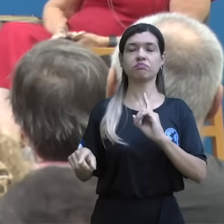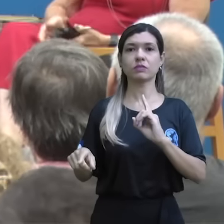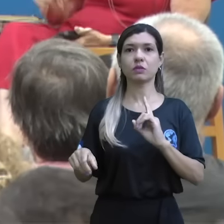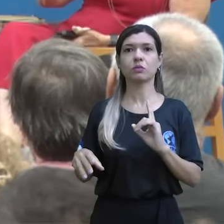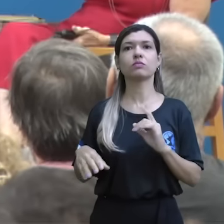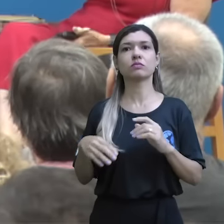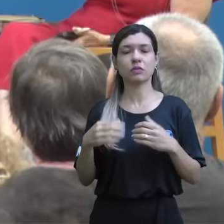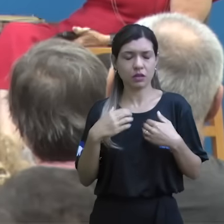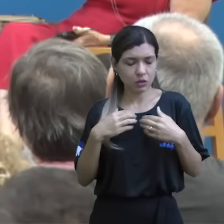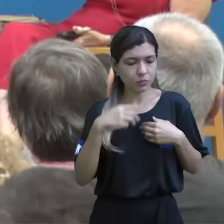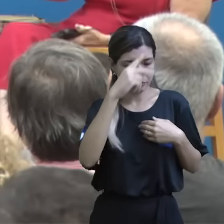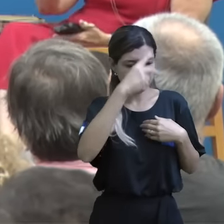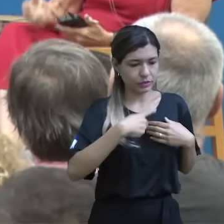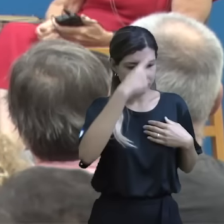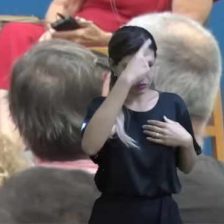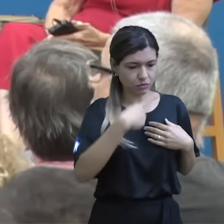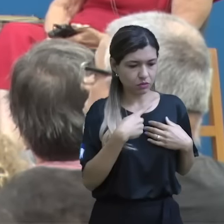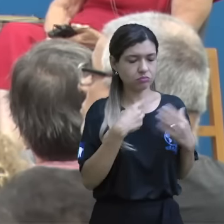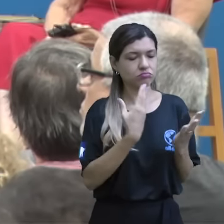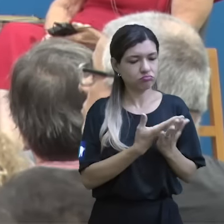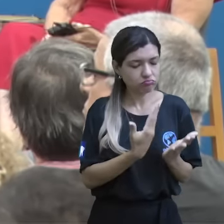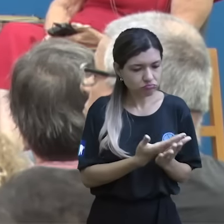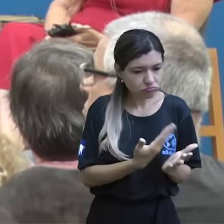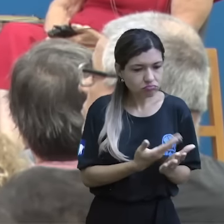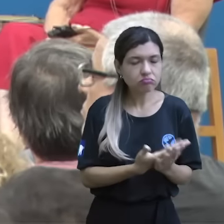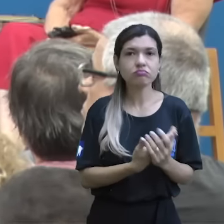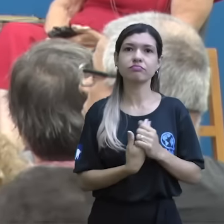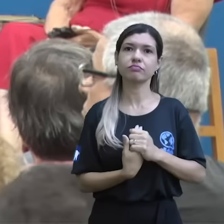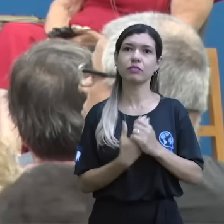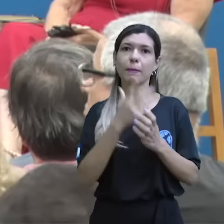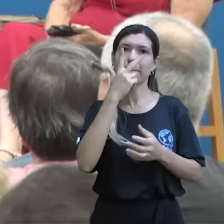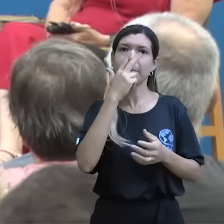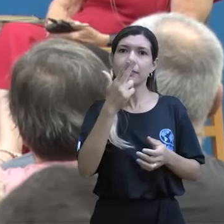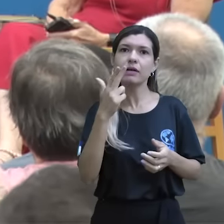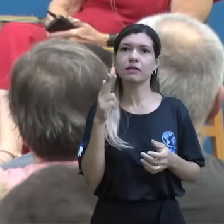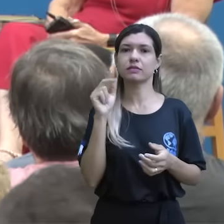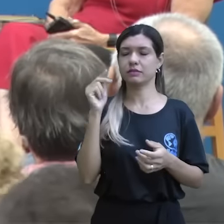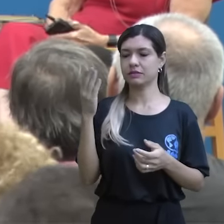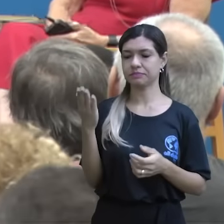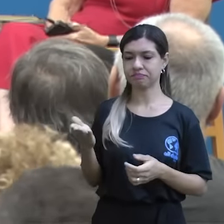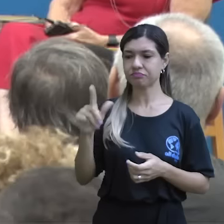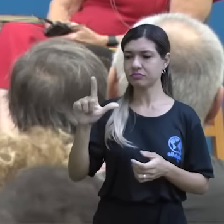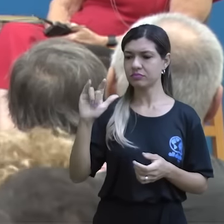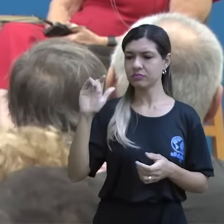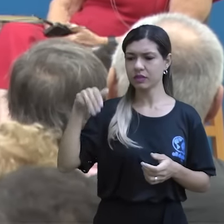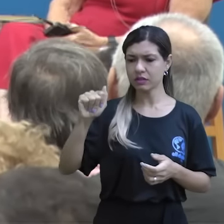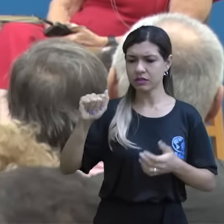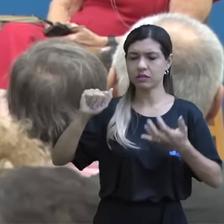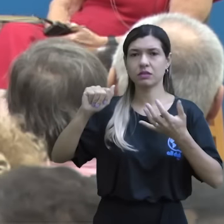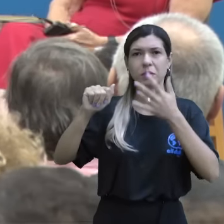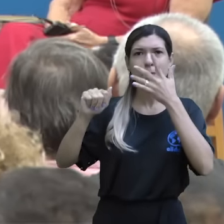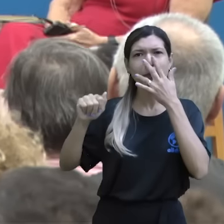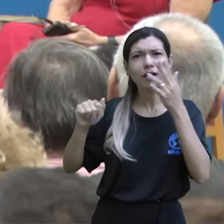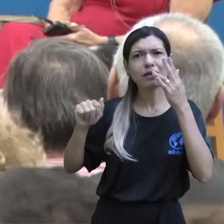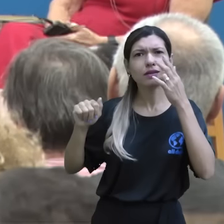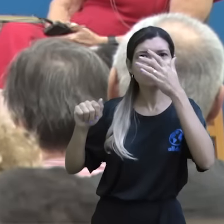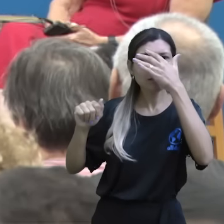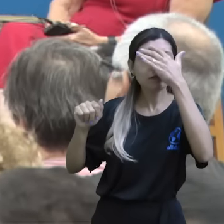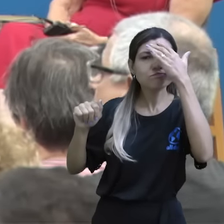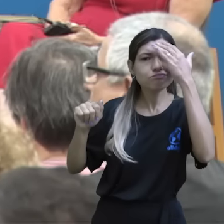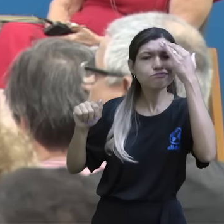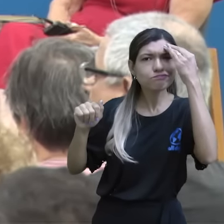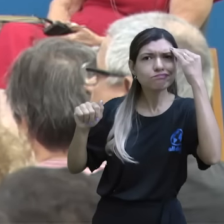de Assis, como teve com Augusto dos Anjos, que teve um fim também terrível, foi descoberto muitos anos depois. João do Rio, que, né, a galera